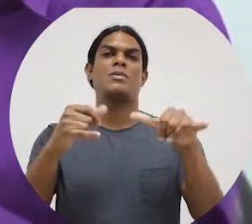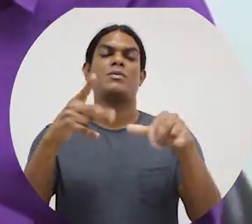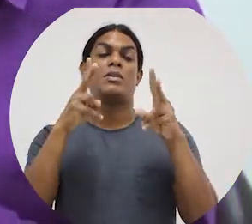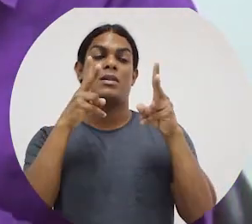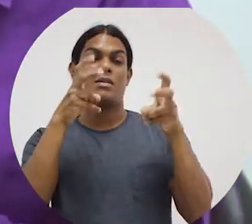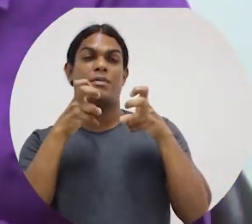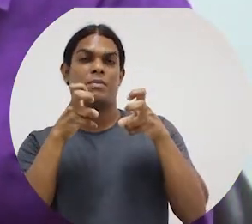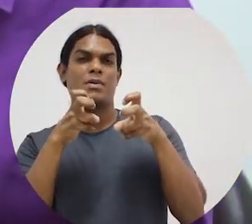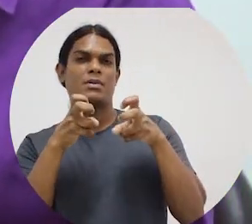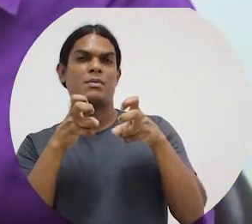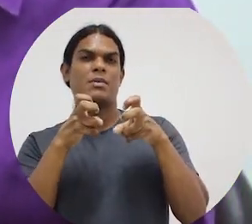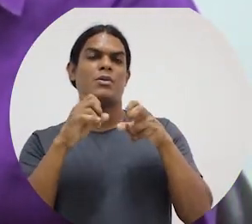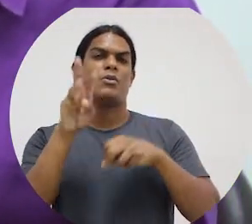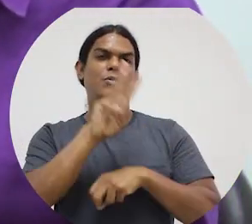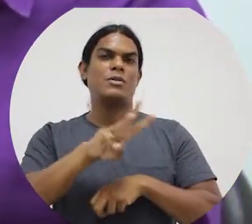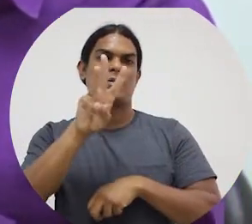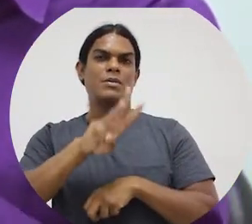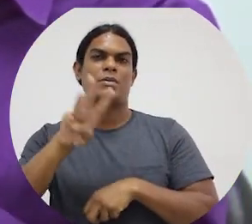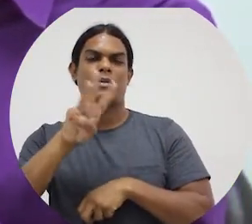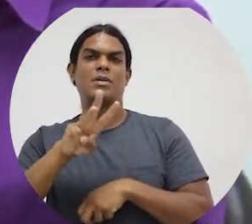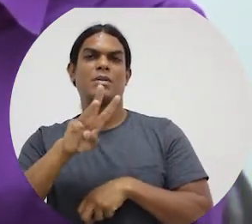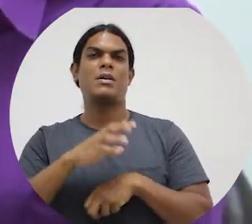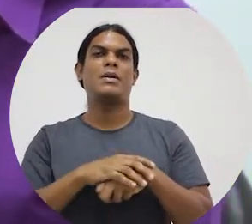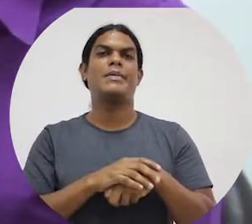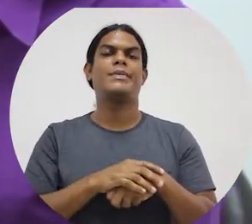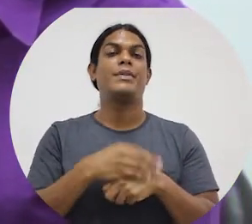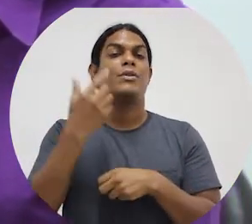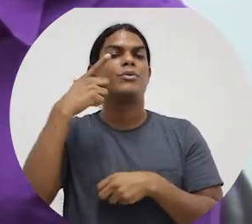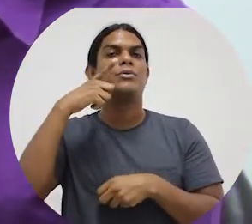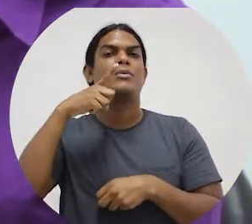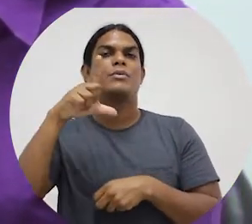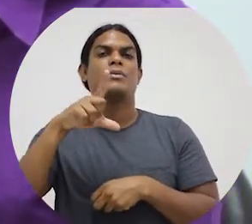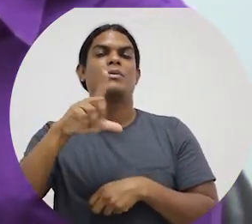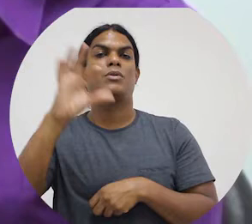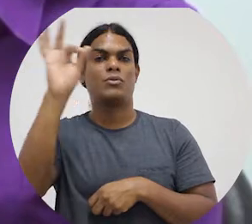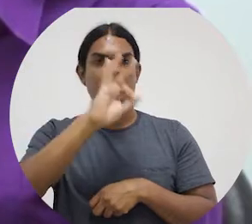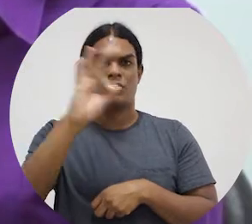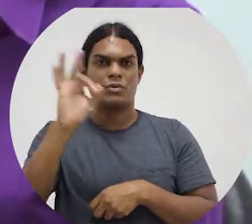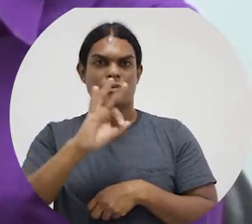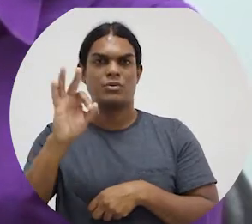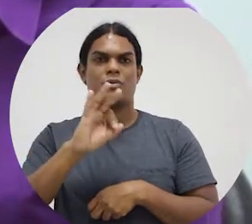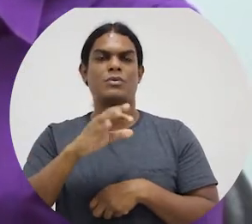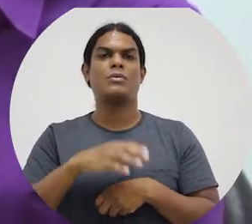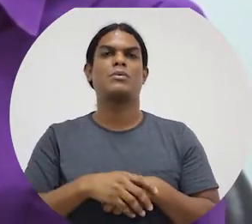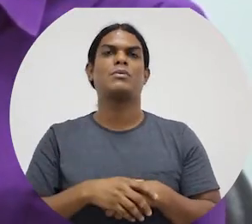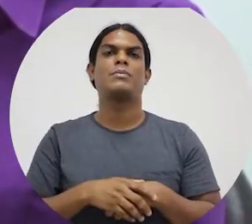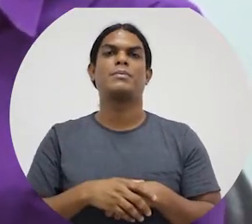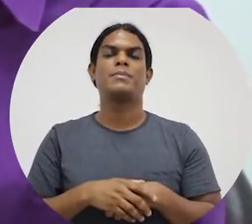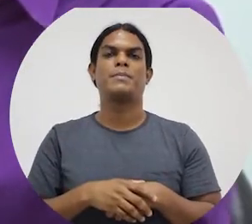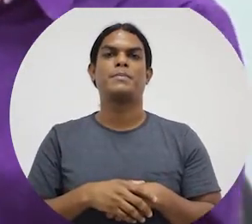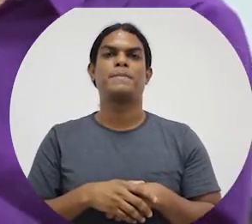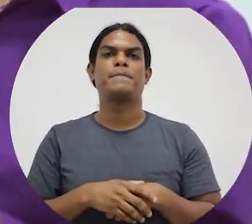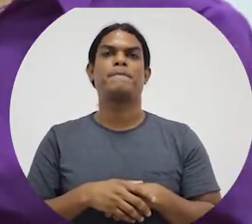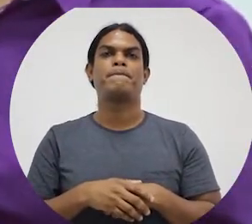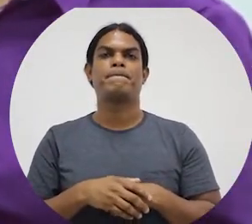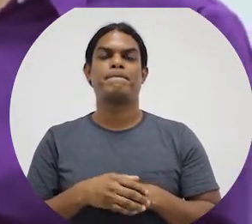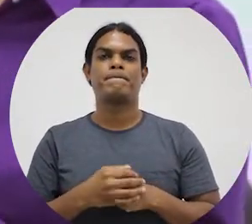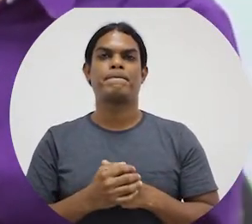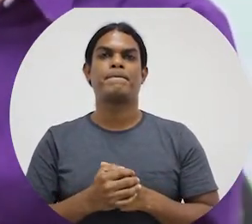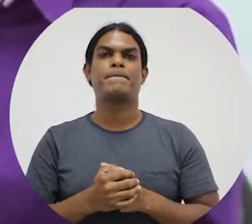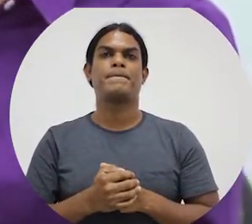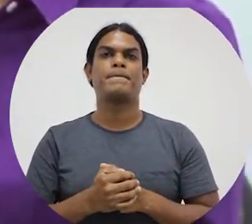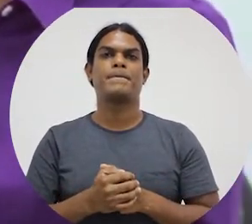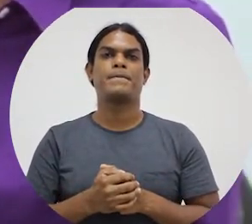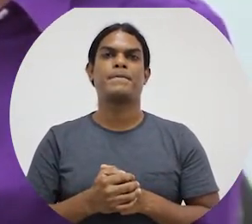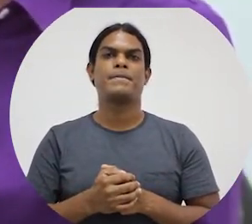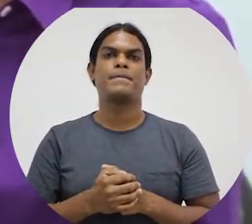eles pusessem os pedidos no final do mês, eles conseguiriam descontos dos vendedores, pois esses vendedores se sentiriam pressionados a